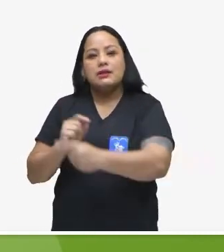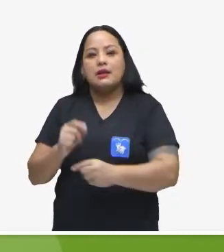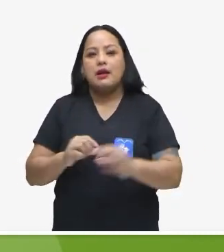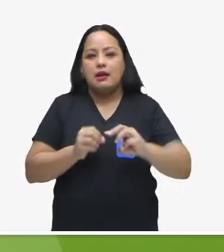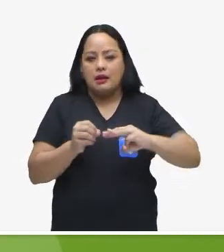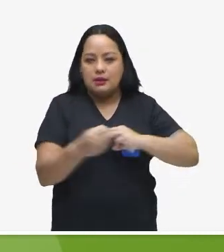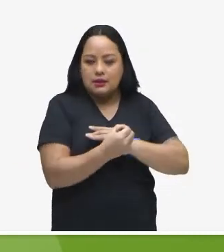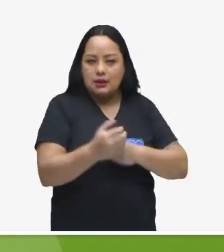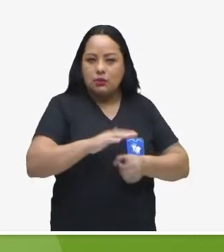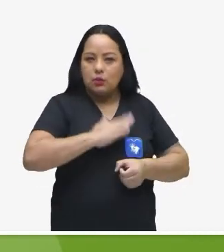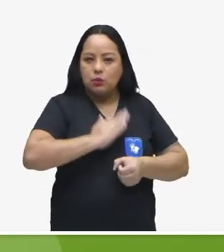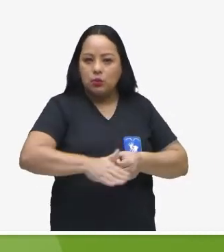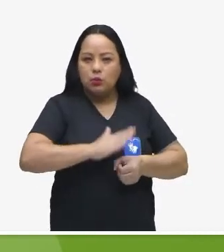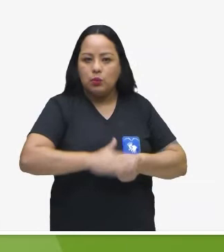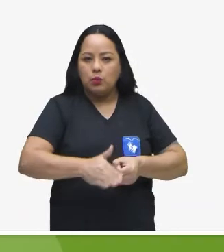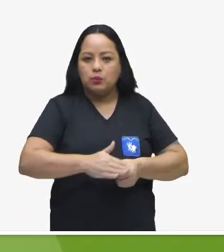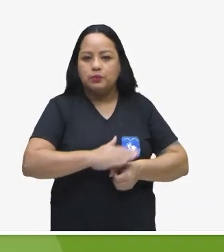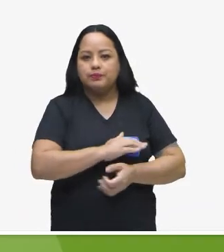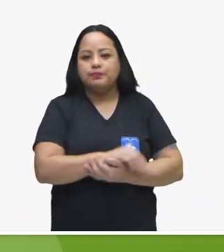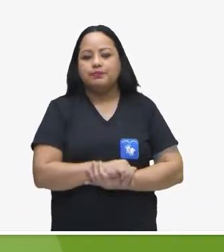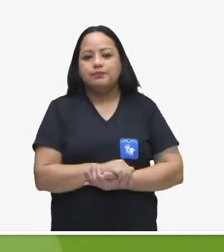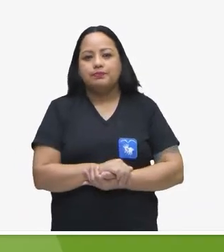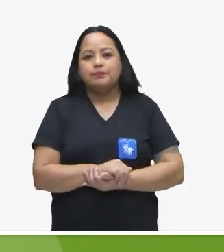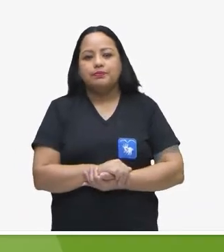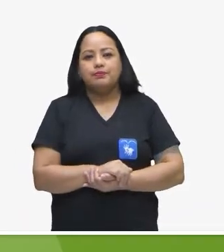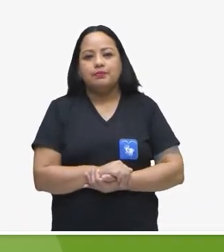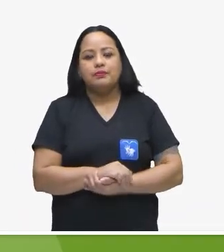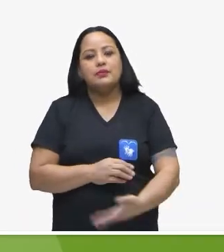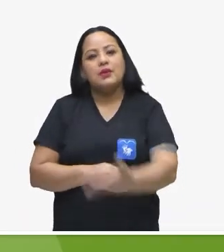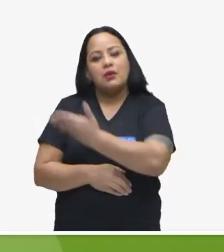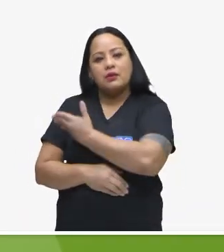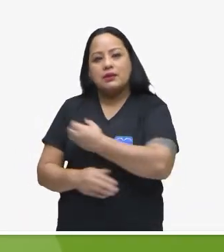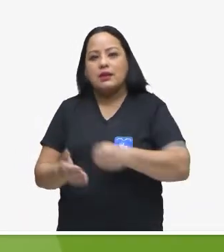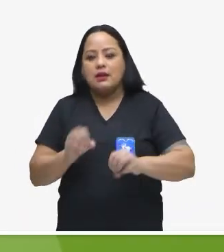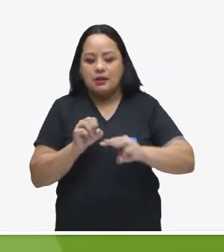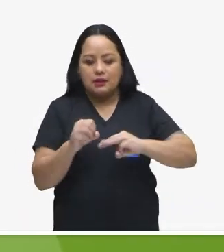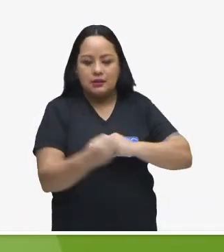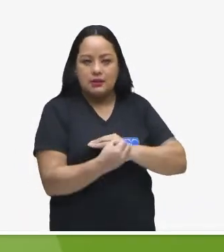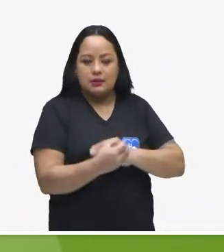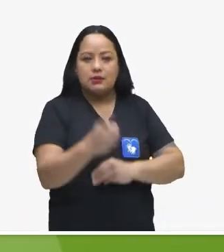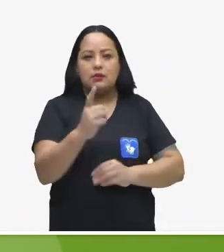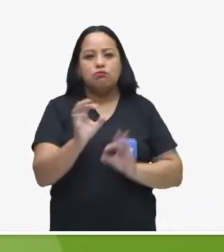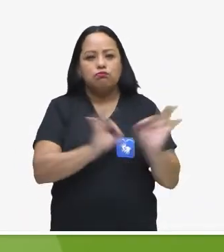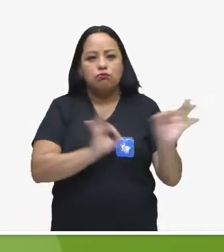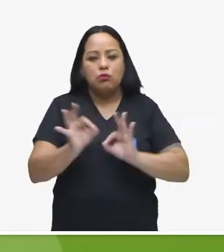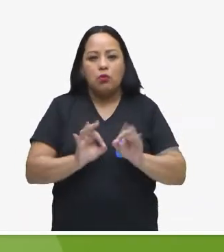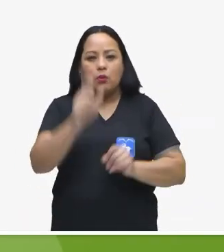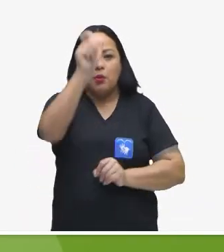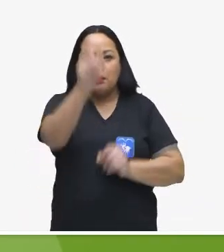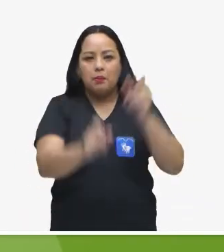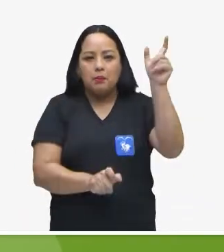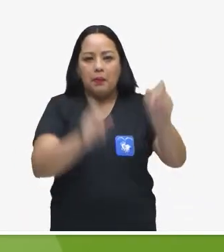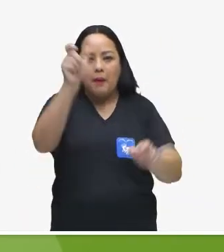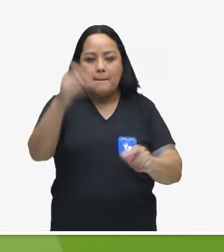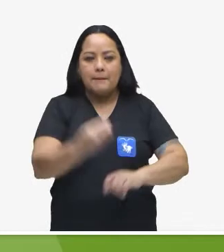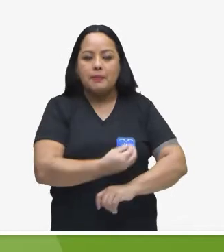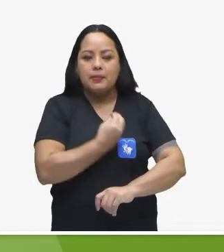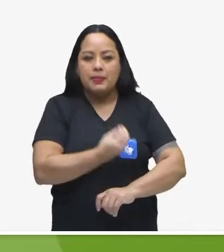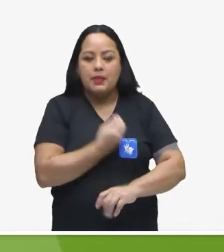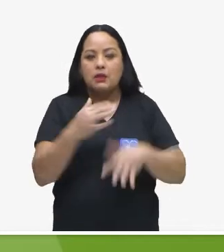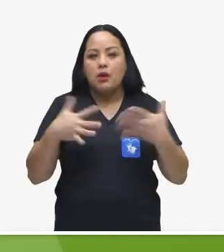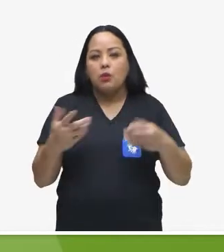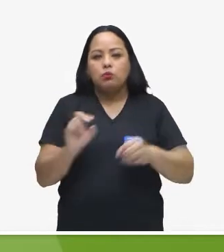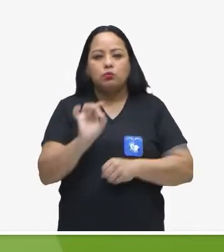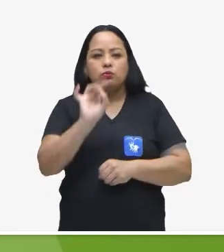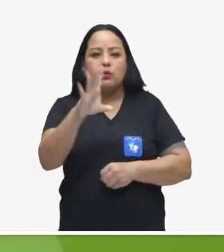de uma cebola, certo? Então as células elas formam os seres vivos, né? Então elas são a unidade